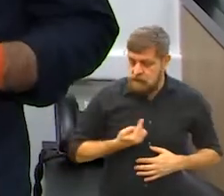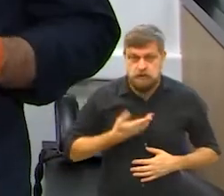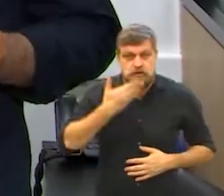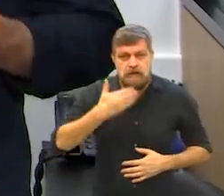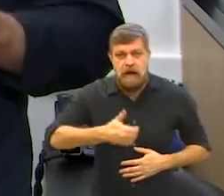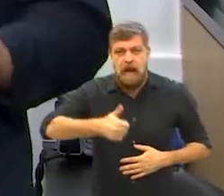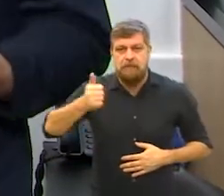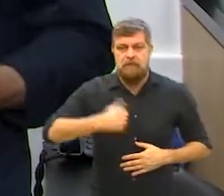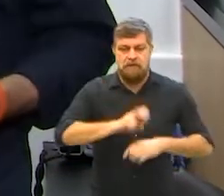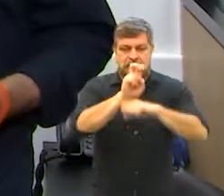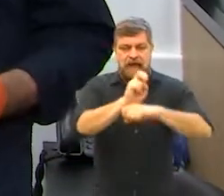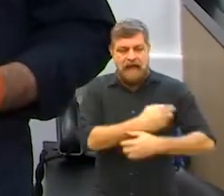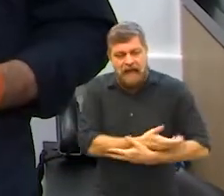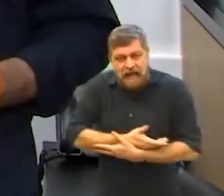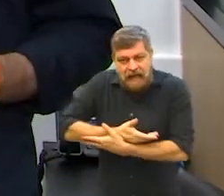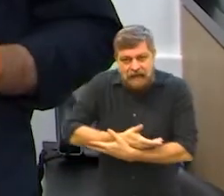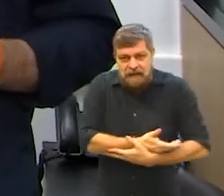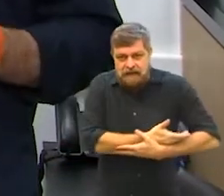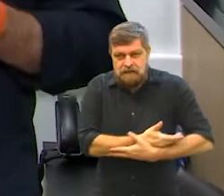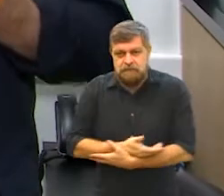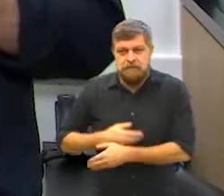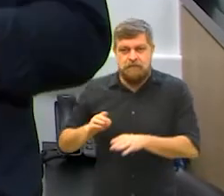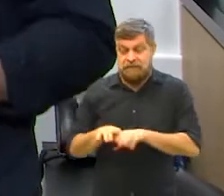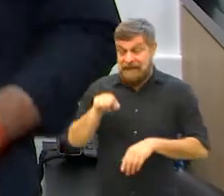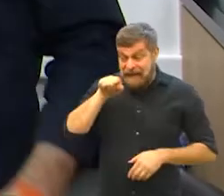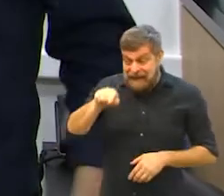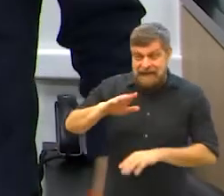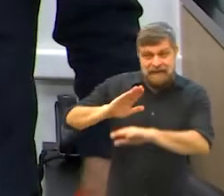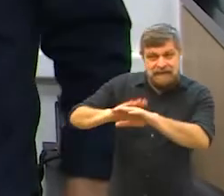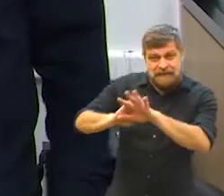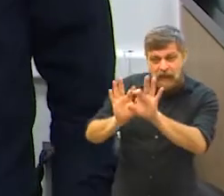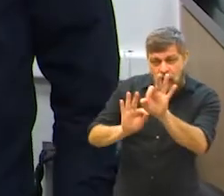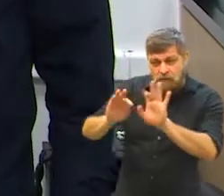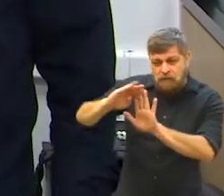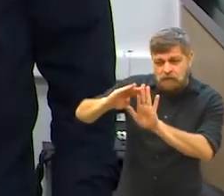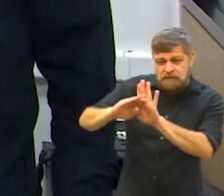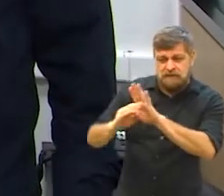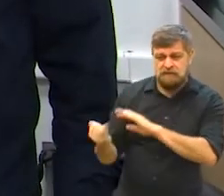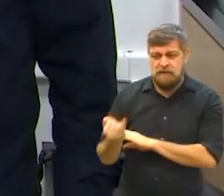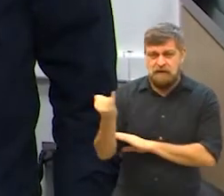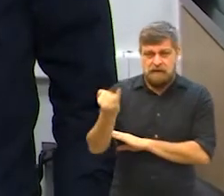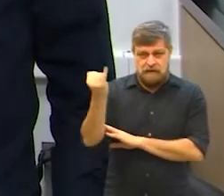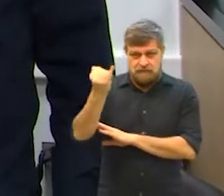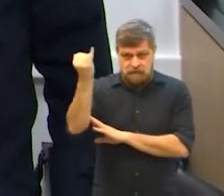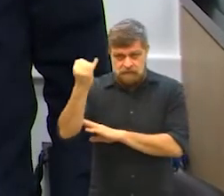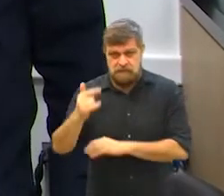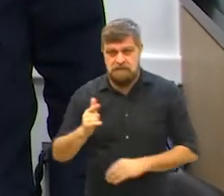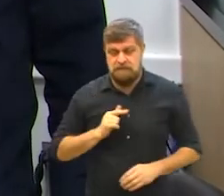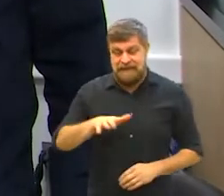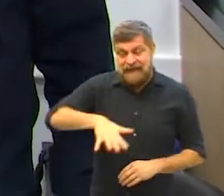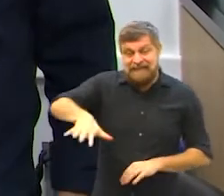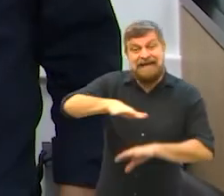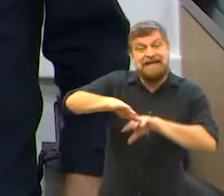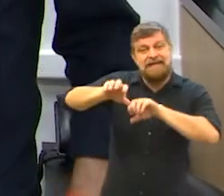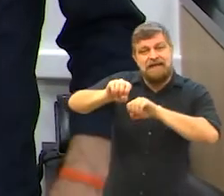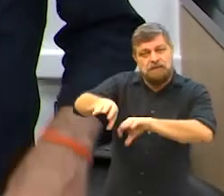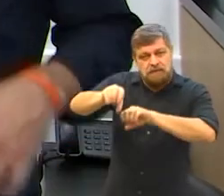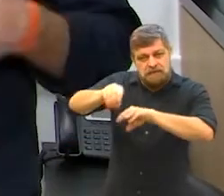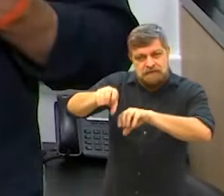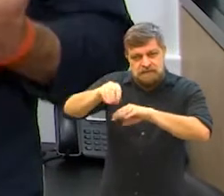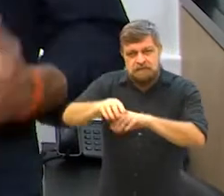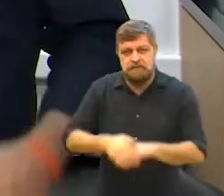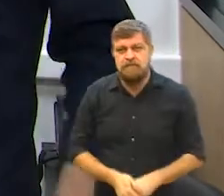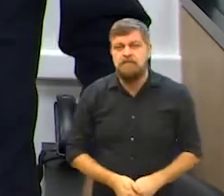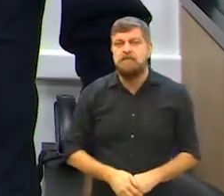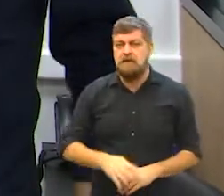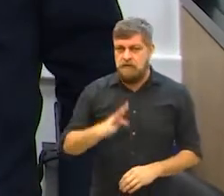incentivando a melhorar que a questão das creches e ele tem um projeto muito importante que é o ICM Educacional